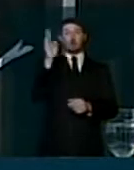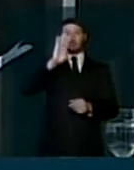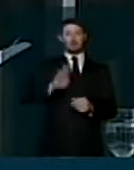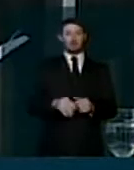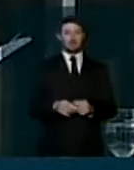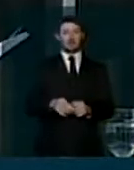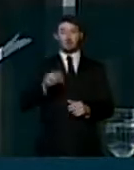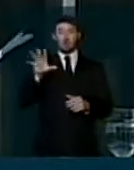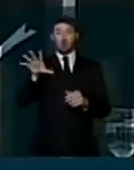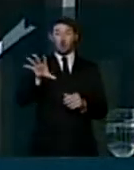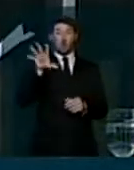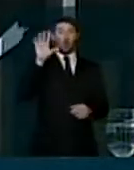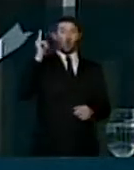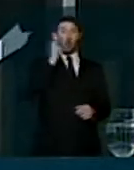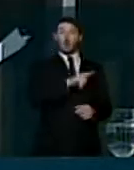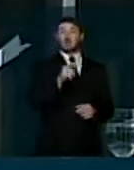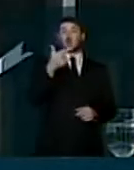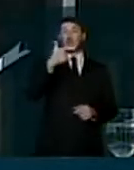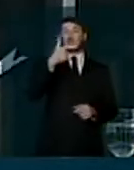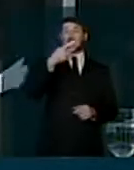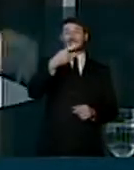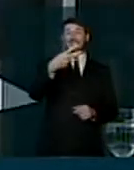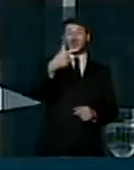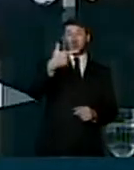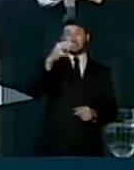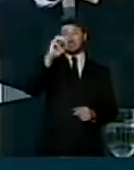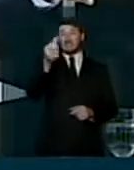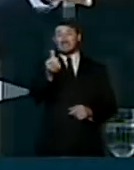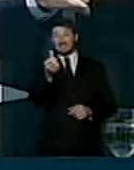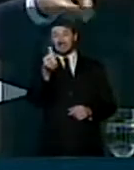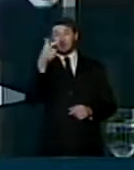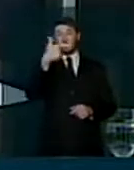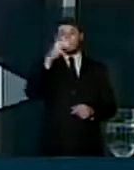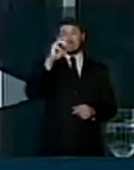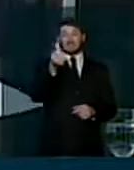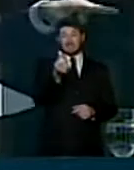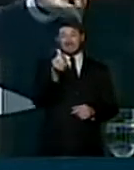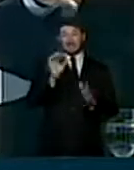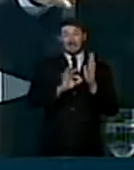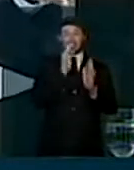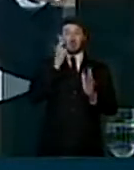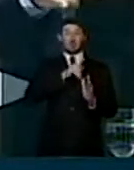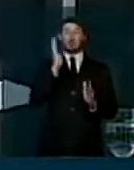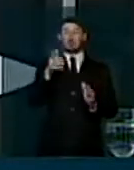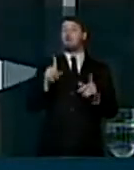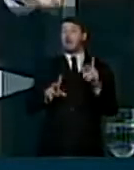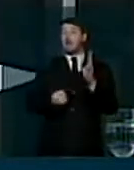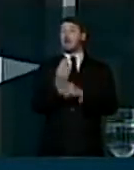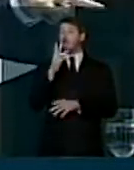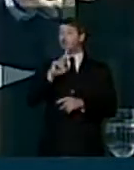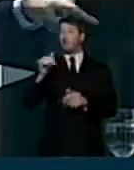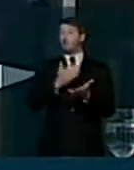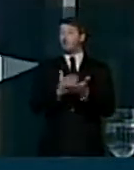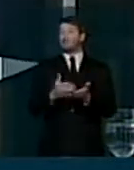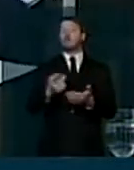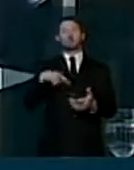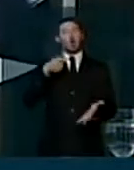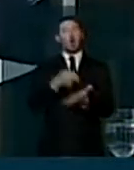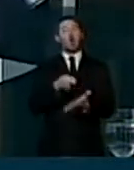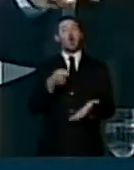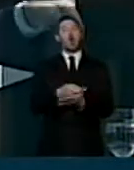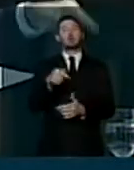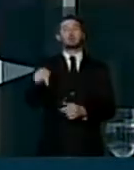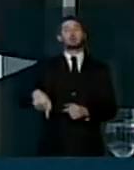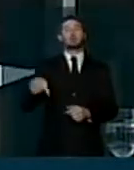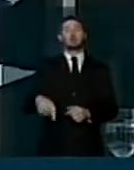recolhimento recorde de 206 assinaturas, está aí para ser instalada, e vai ser instalada, e nós exigimos dessa